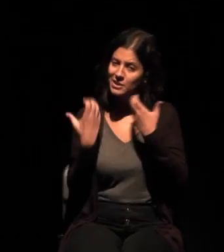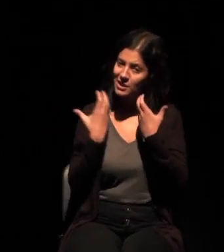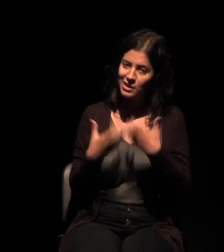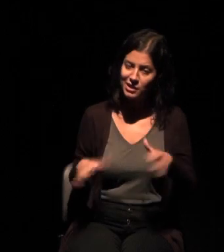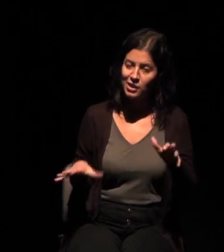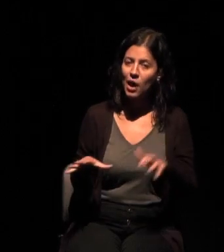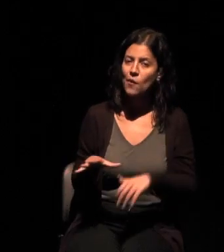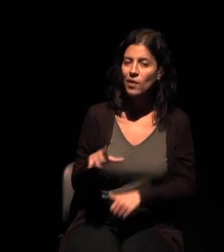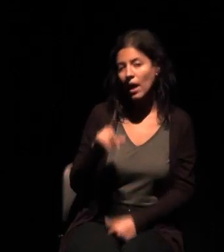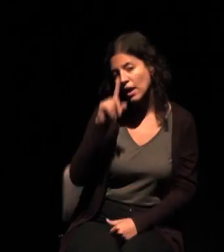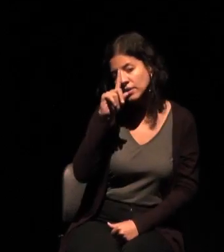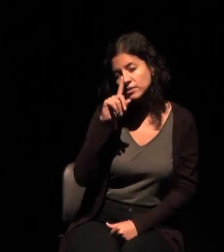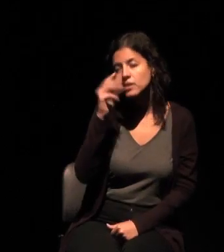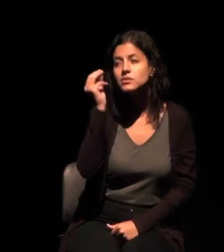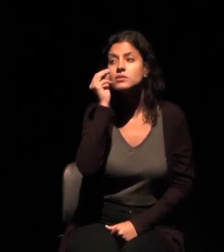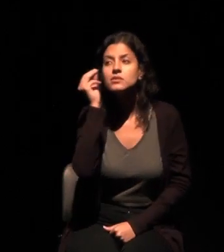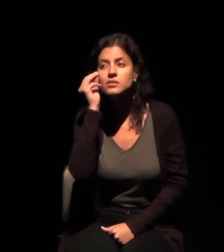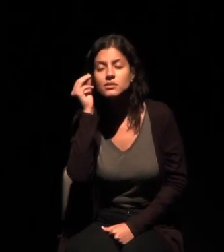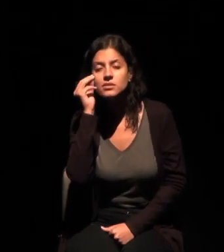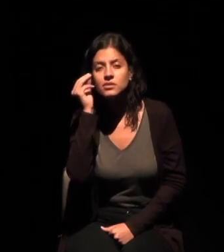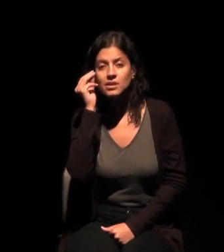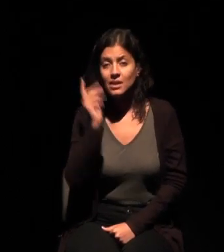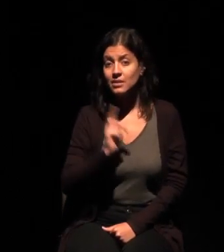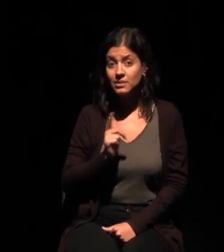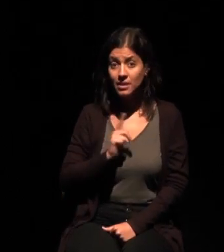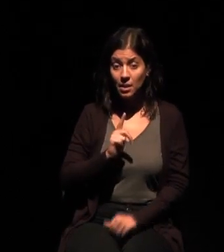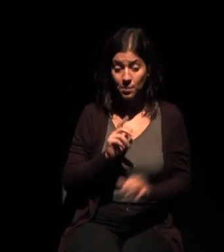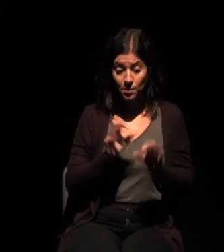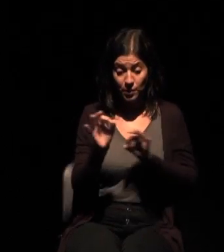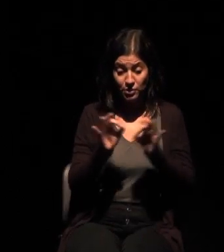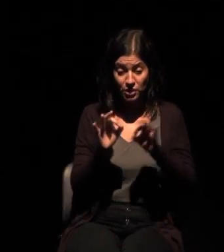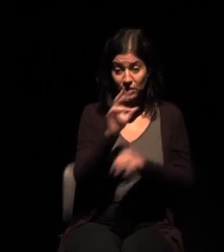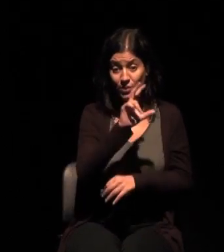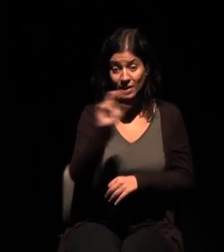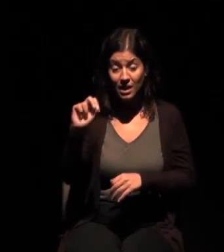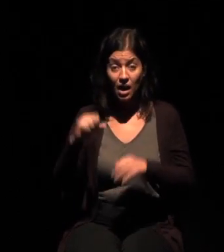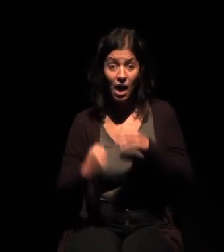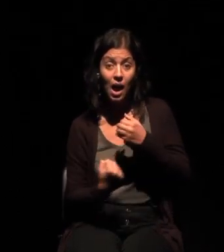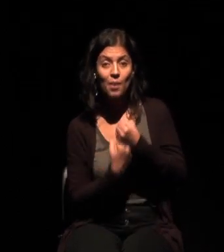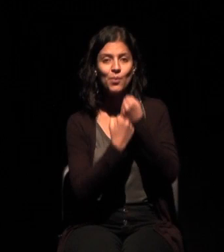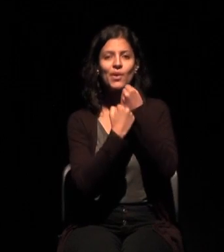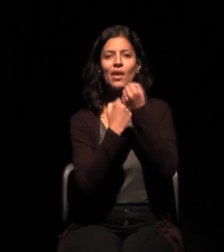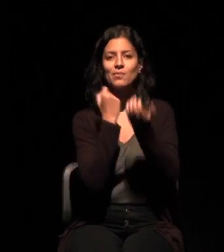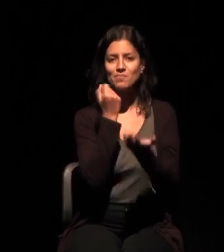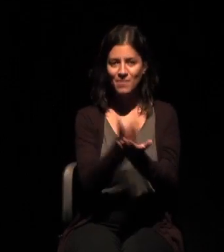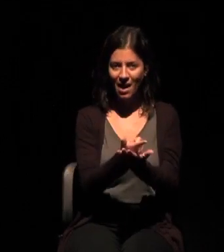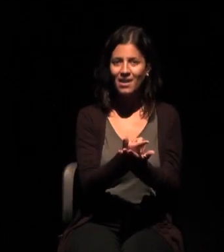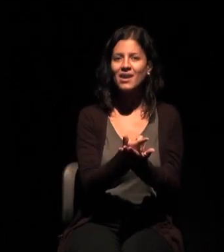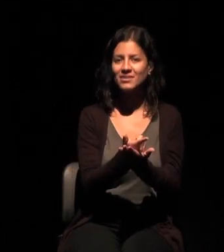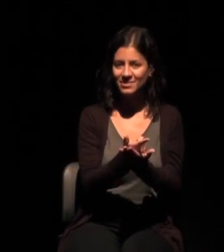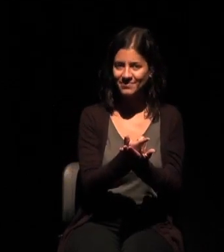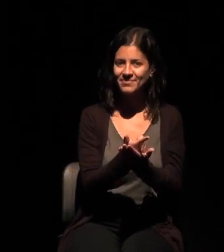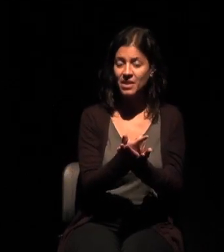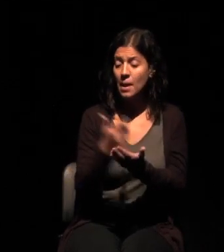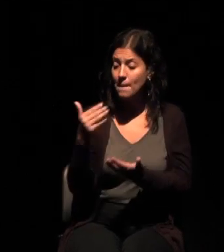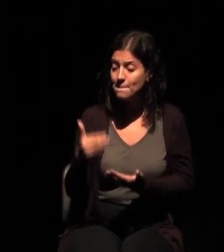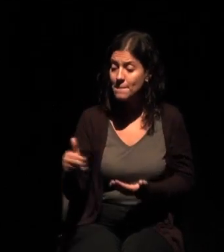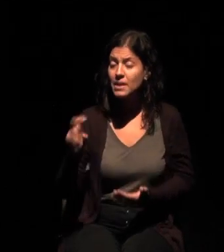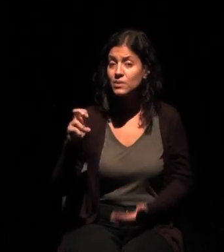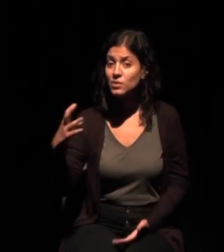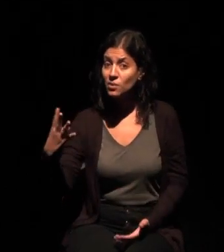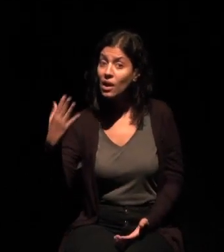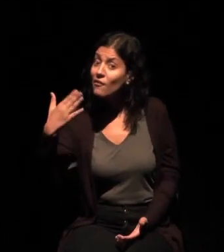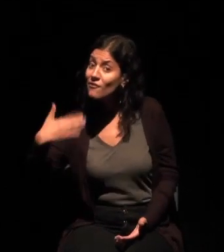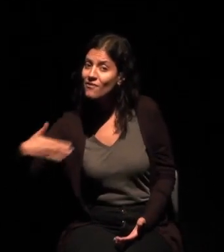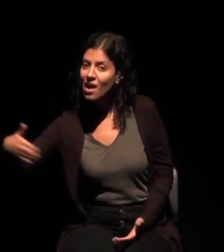dessa experimentação tem 500 projetos apoiados que a 104 que vão nascer portanto todos os outros